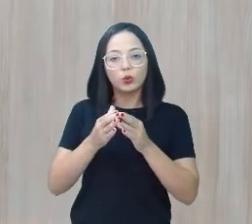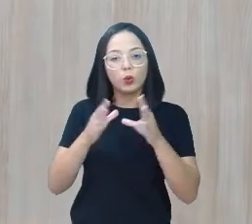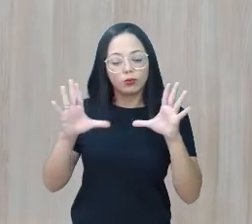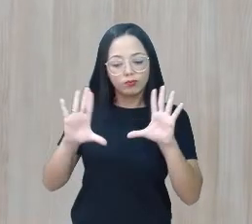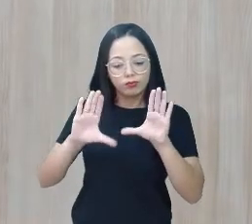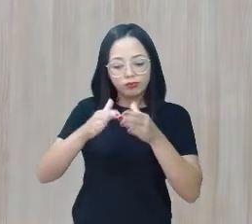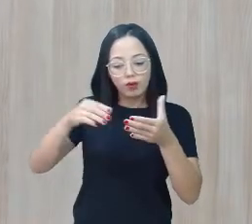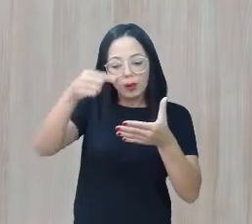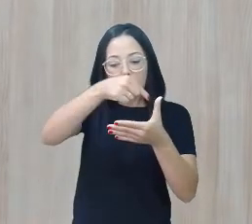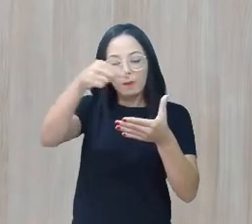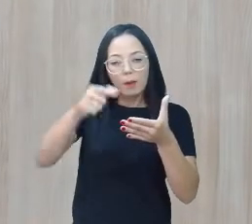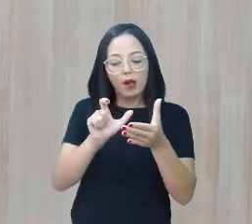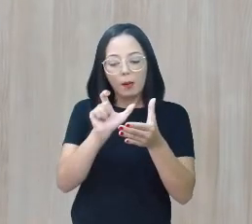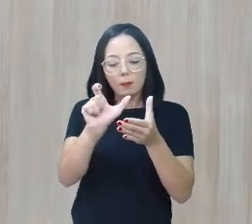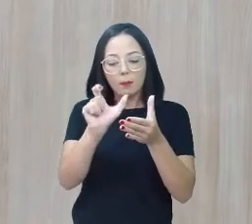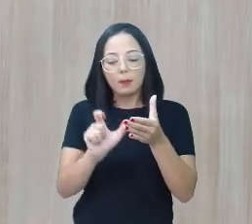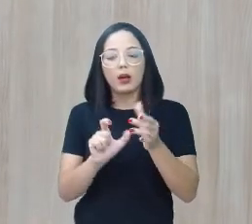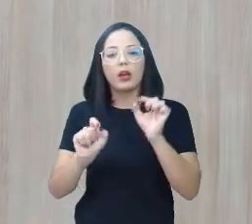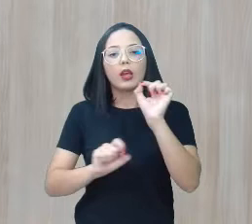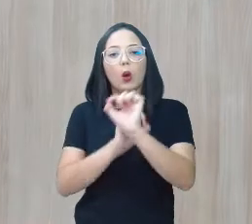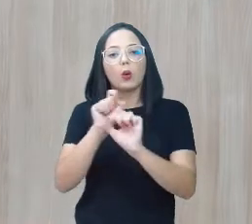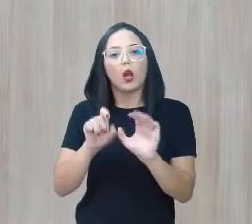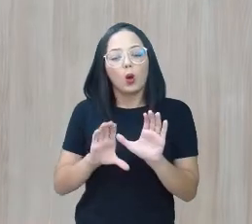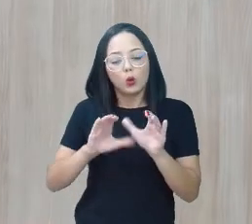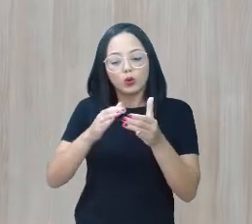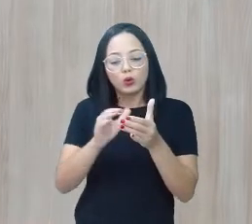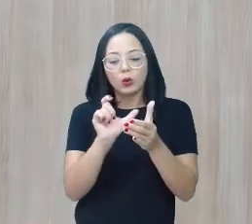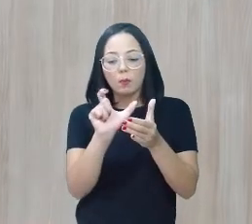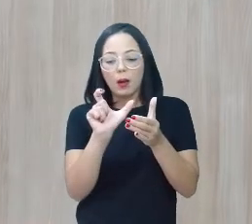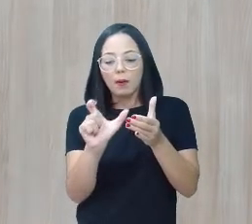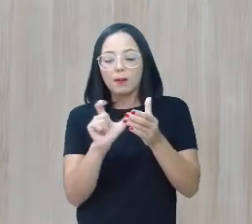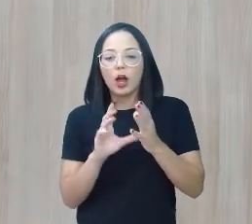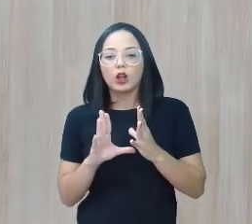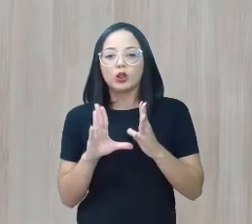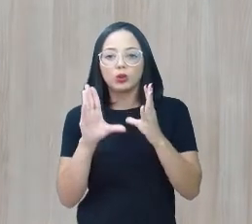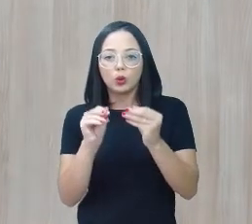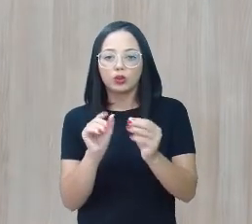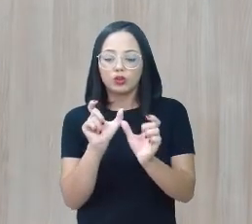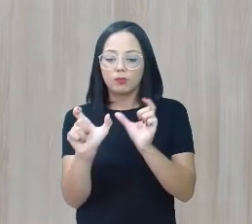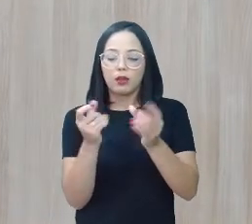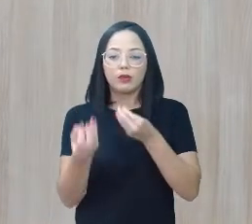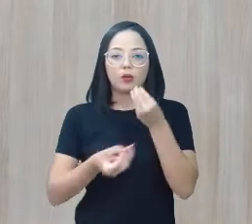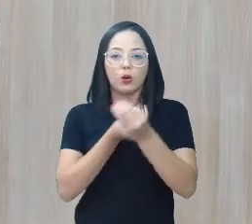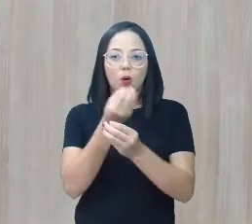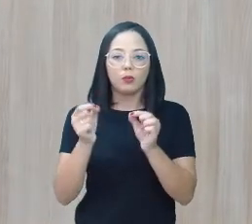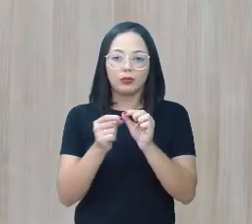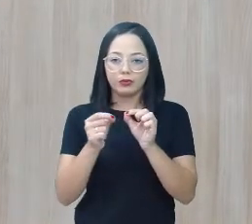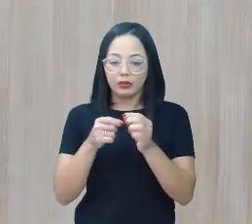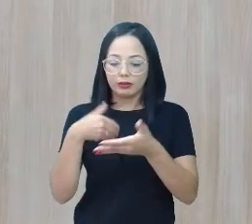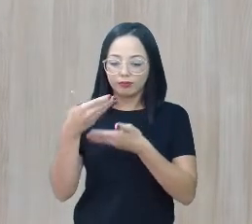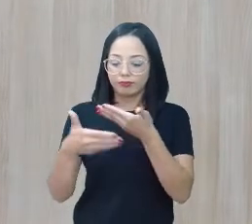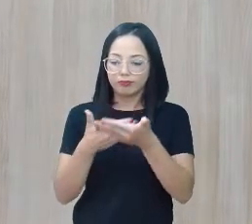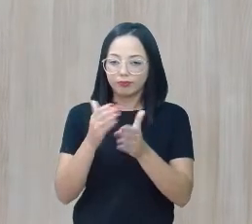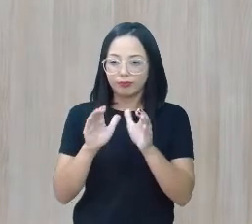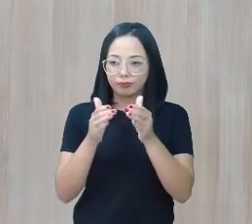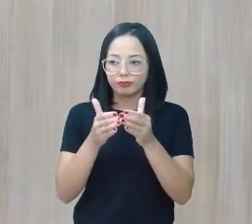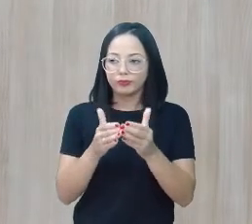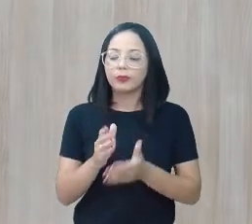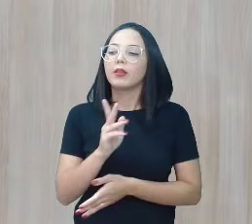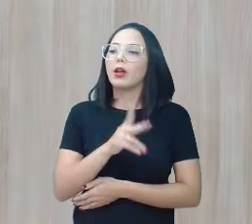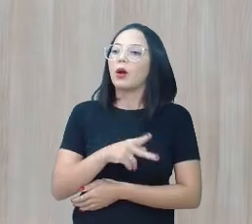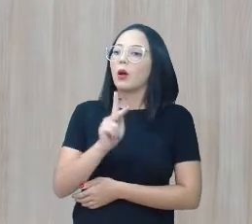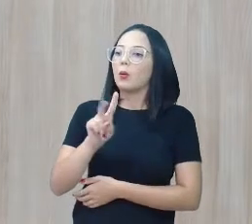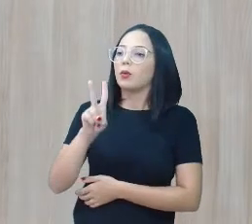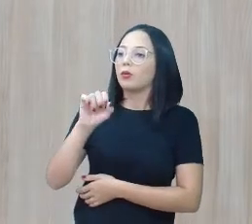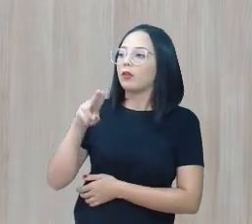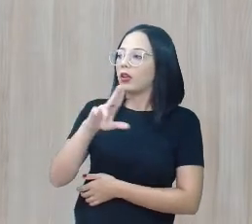é? Lexical, que é o conjunto de todas as palavras, como elas são construídas. Professora Viviane,